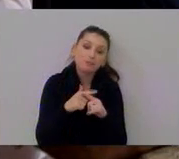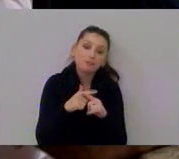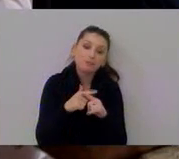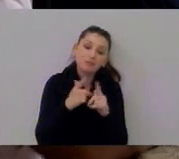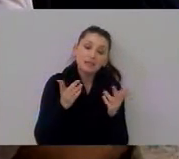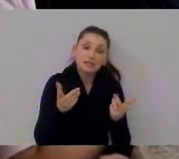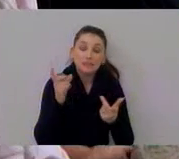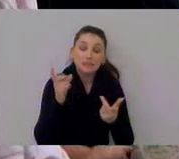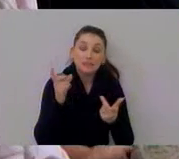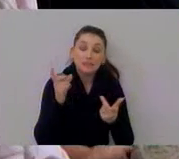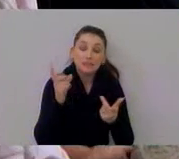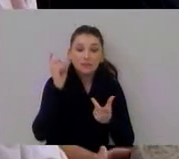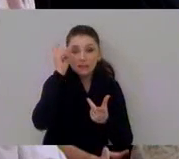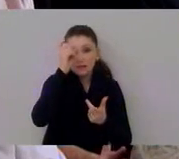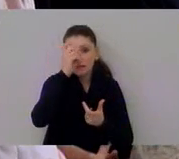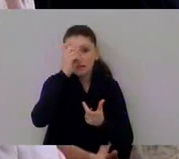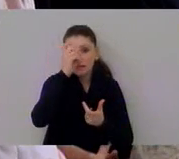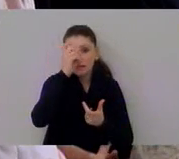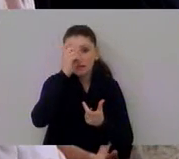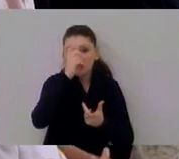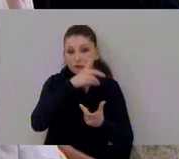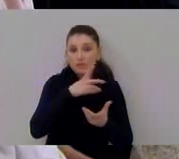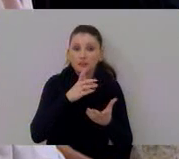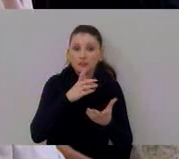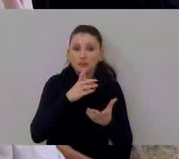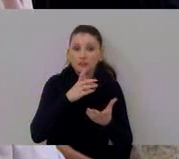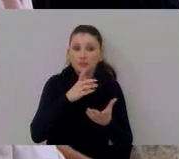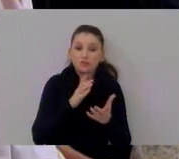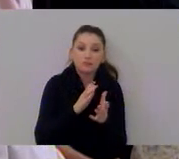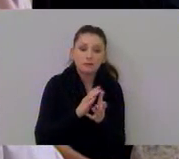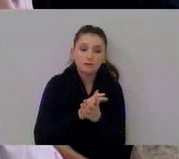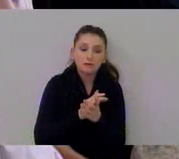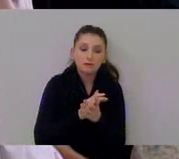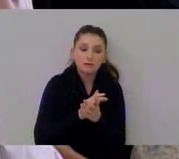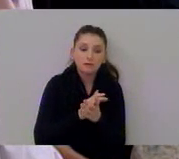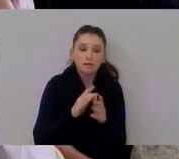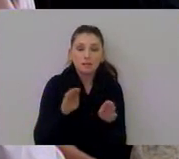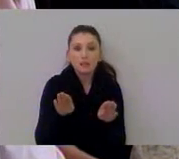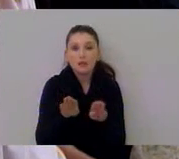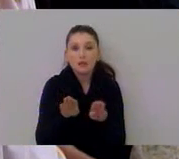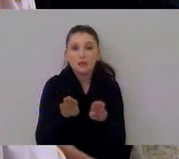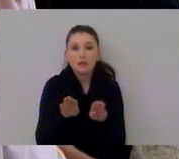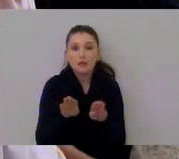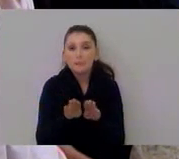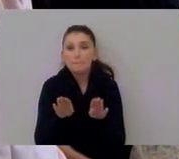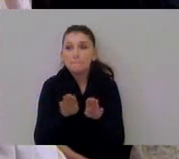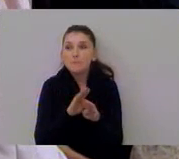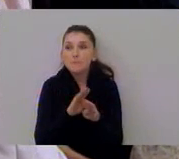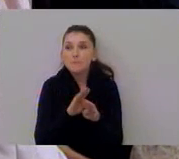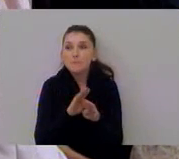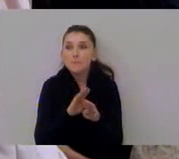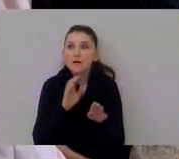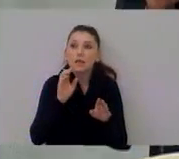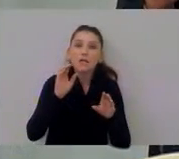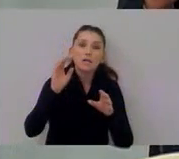ela estragou a fiação ali, né? Então eu